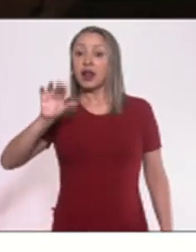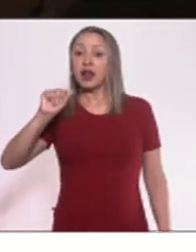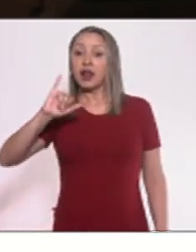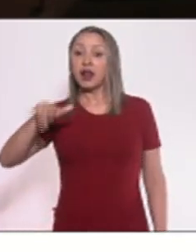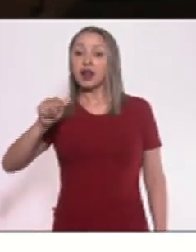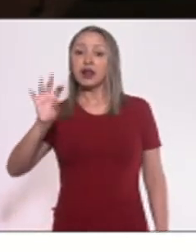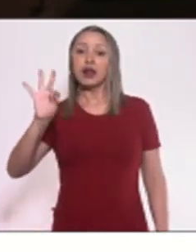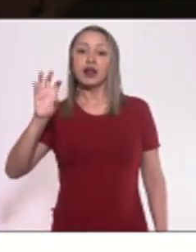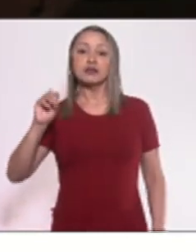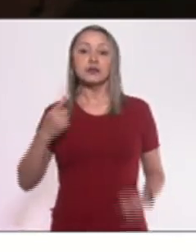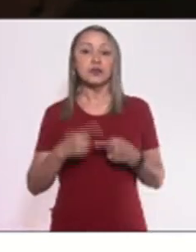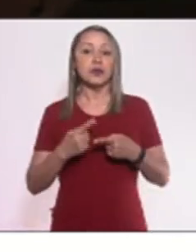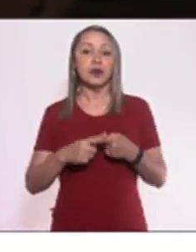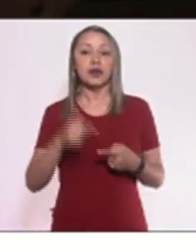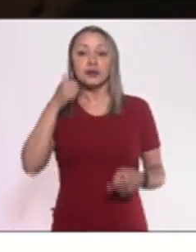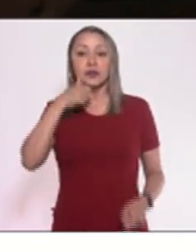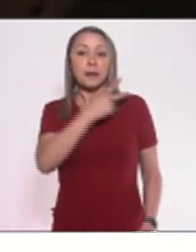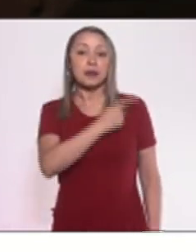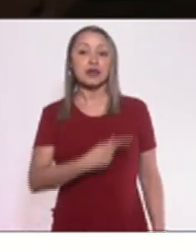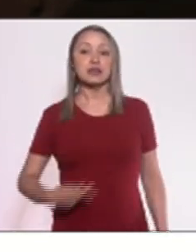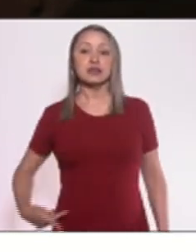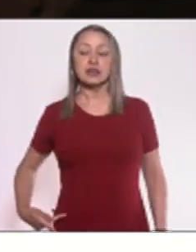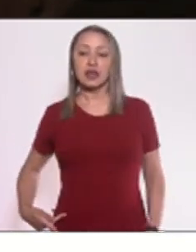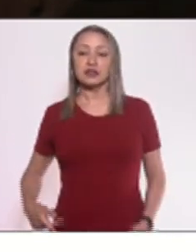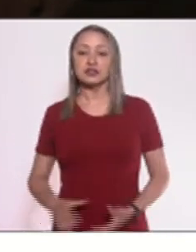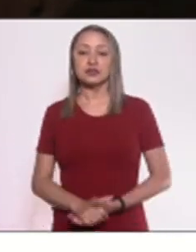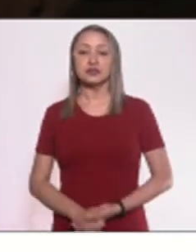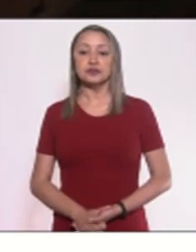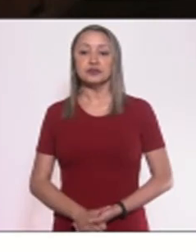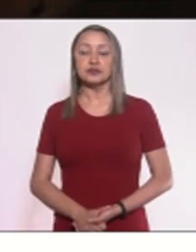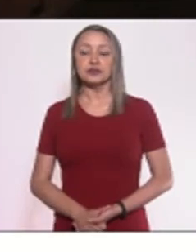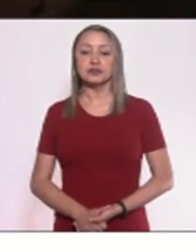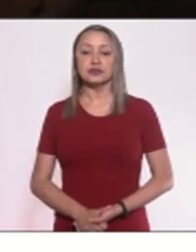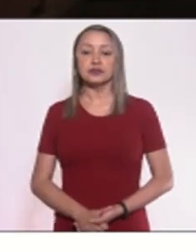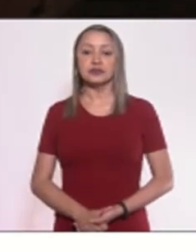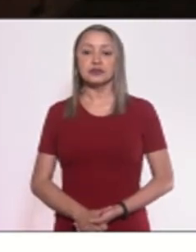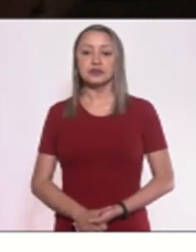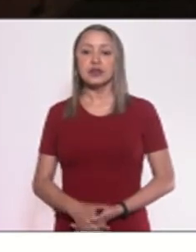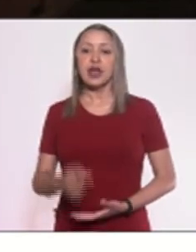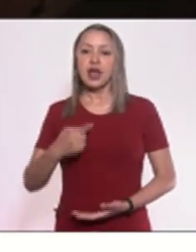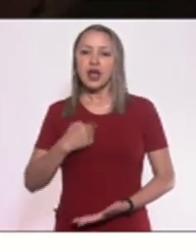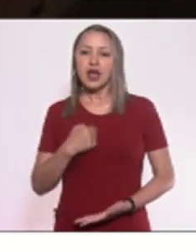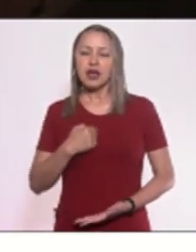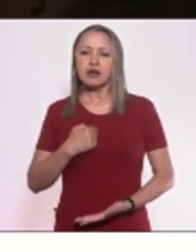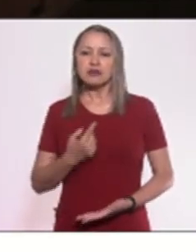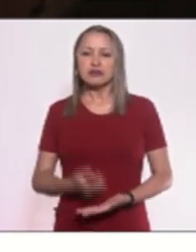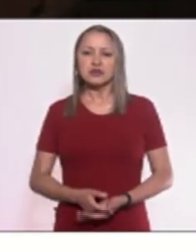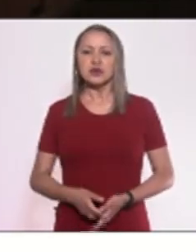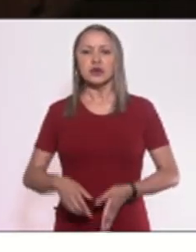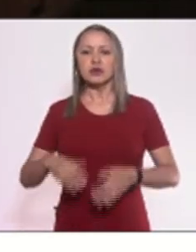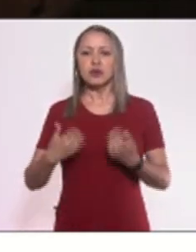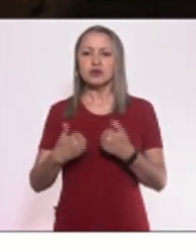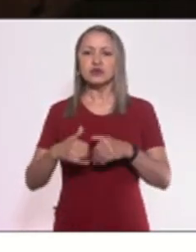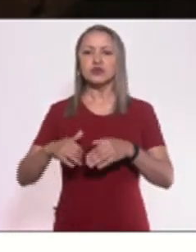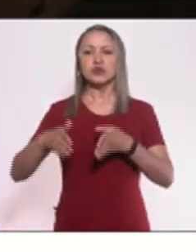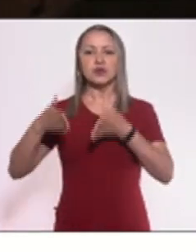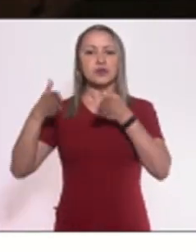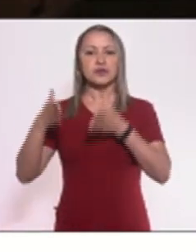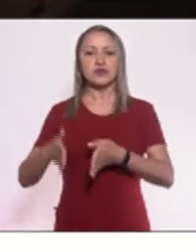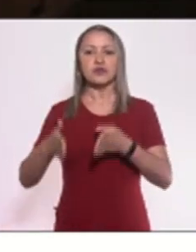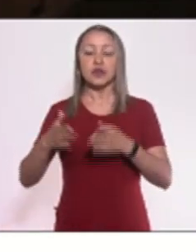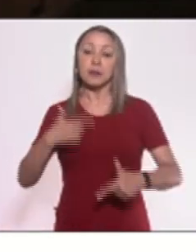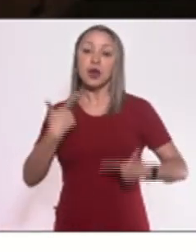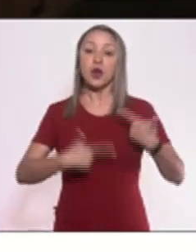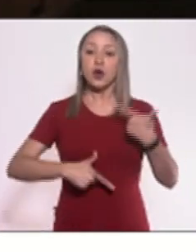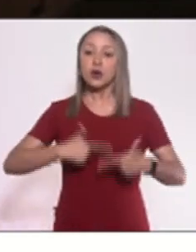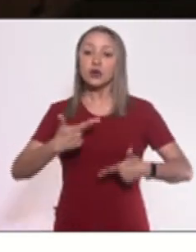que, senhora presidente? Eu preservo a minha imunidade e